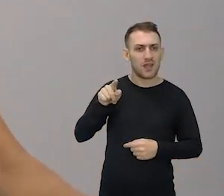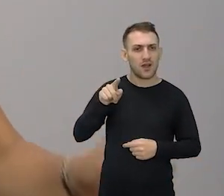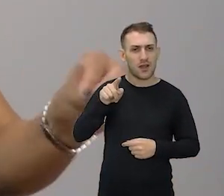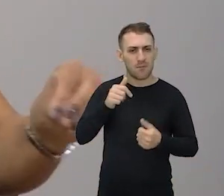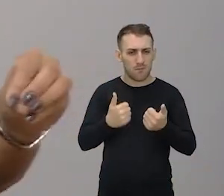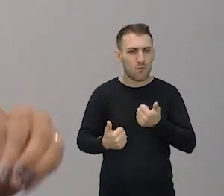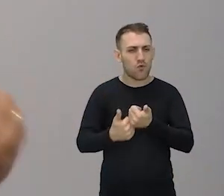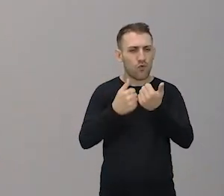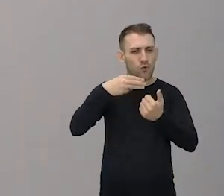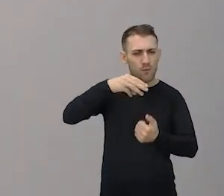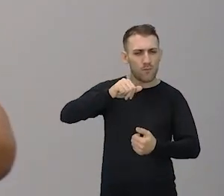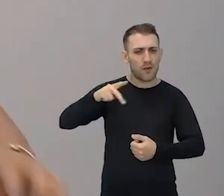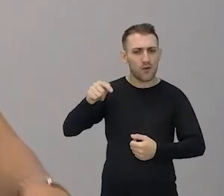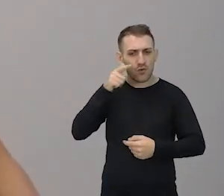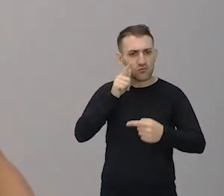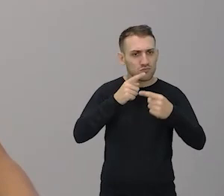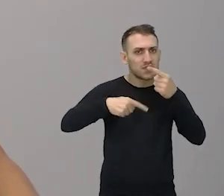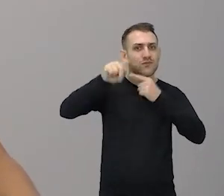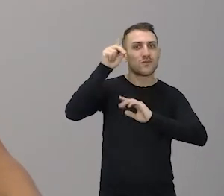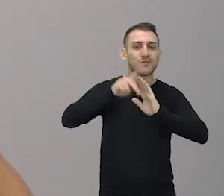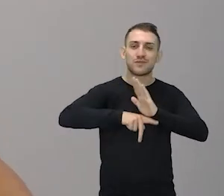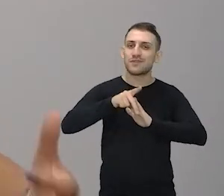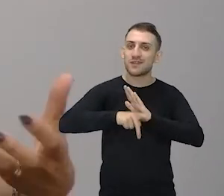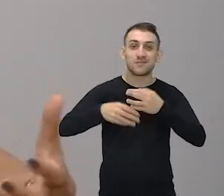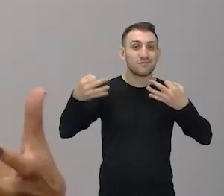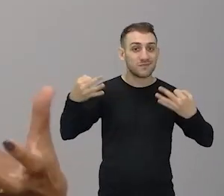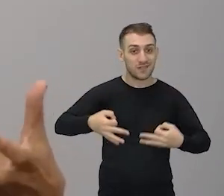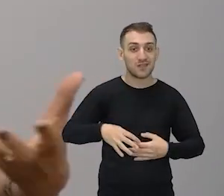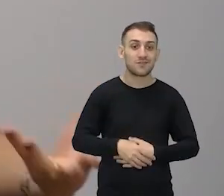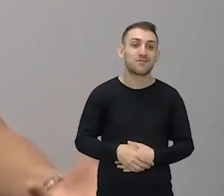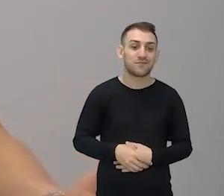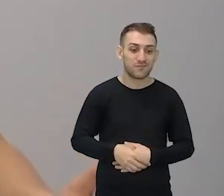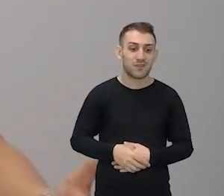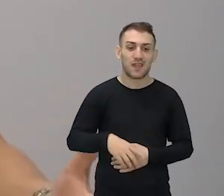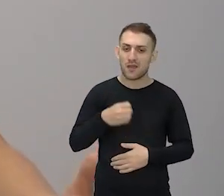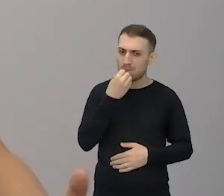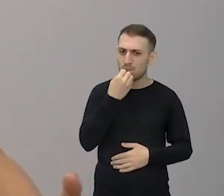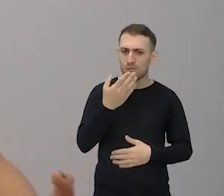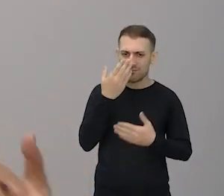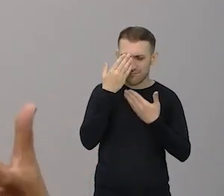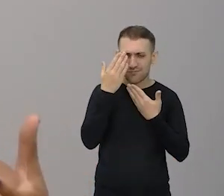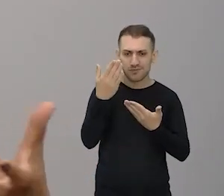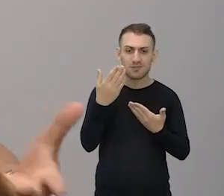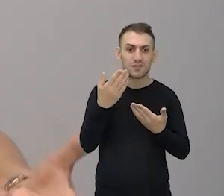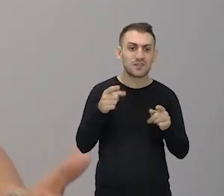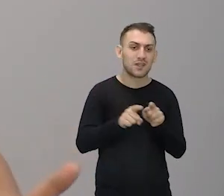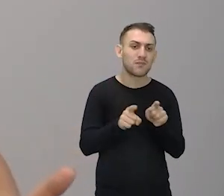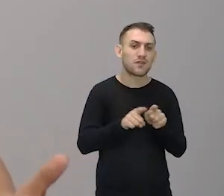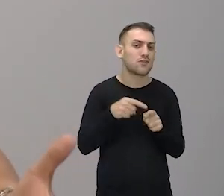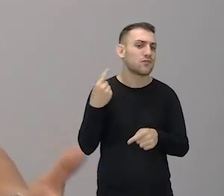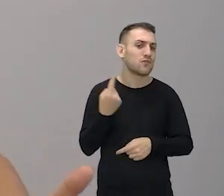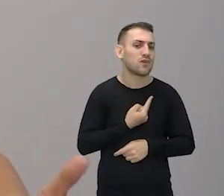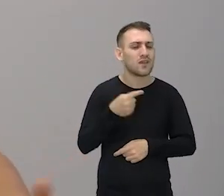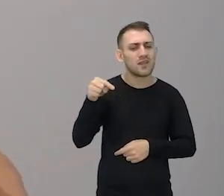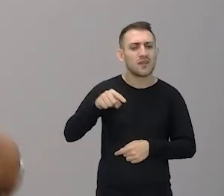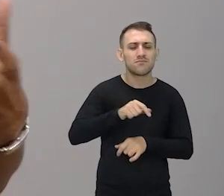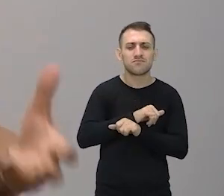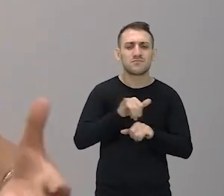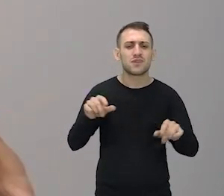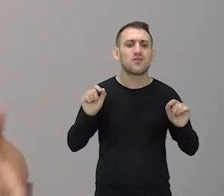mapa conseguiu desenvolver o projeto. Então, foi muito gratificante. E aí, o que a gente vem aqui